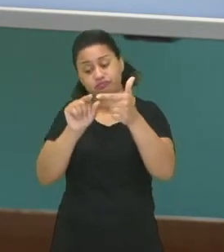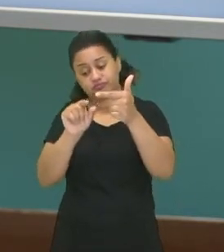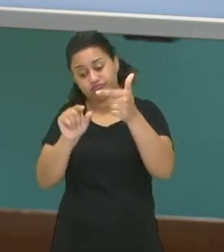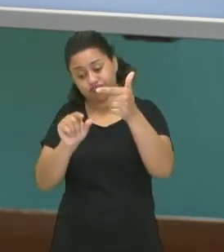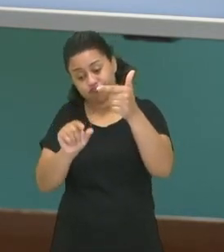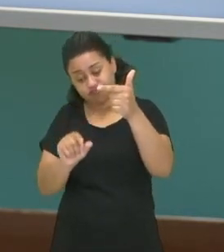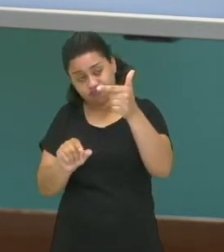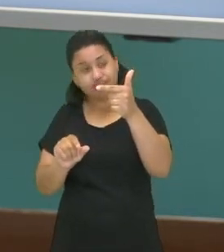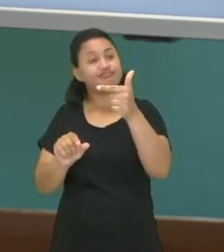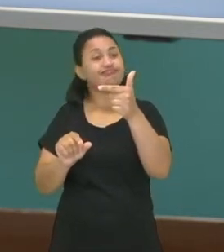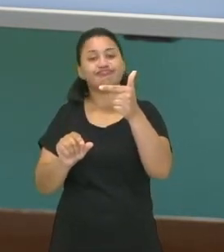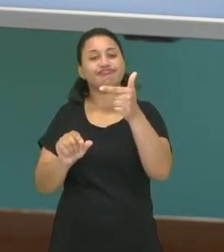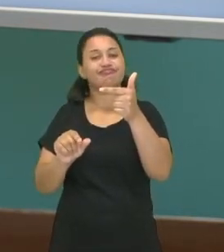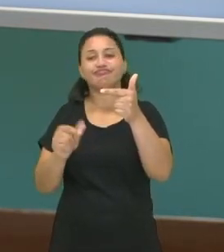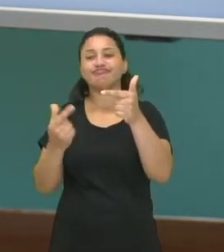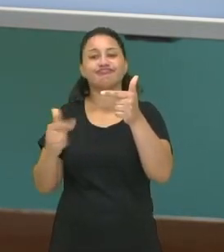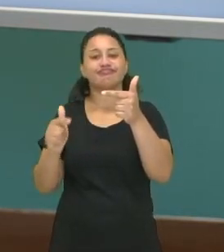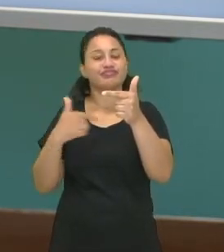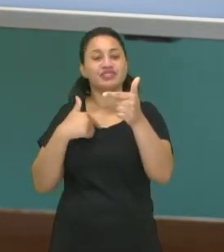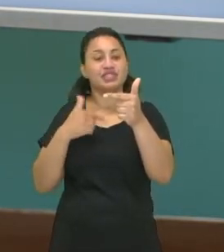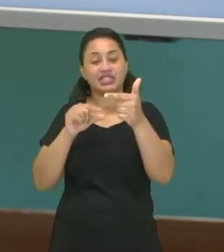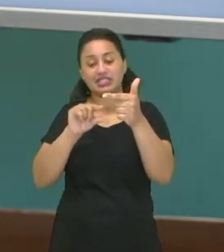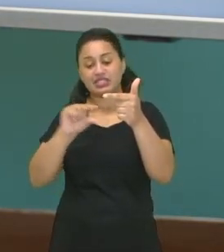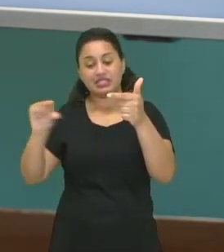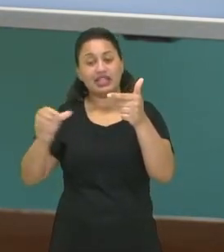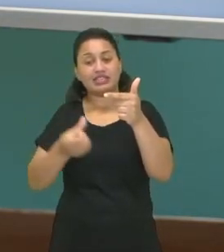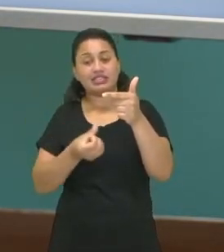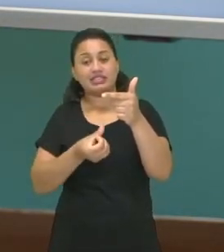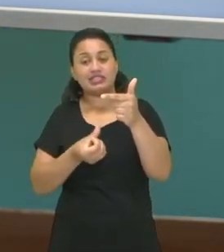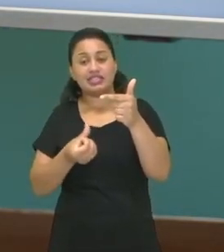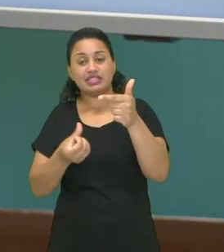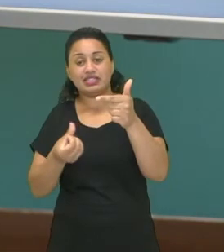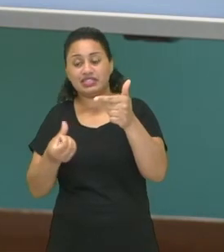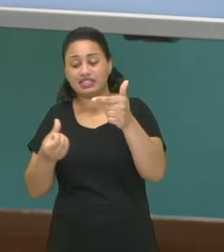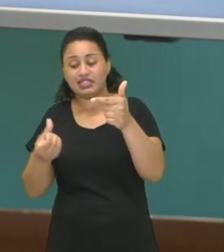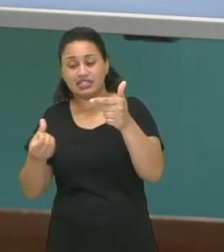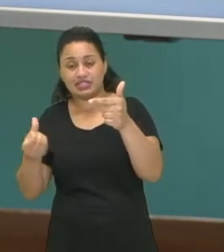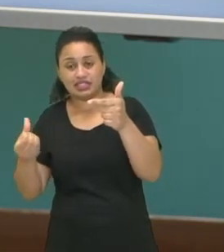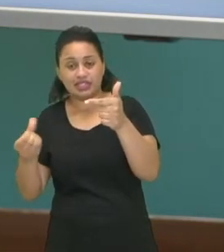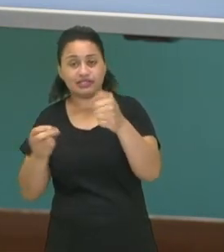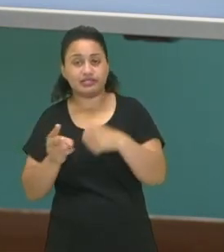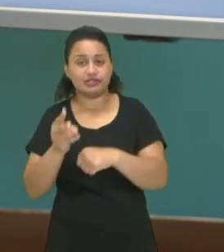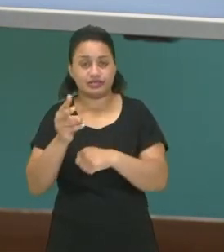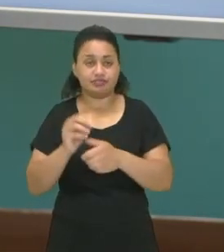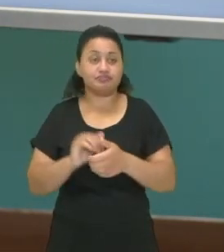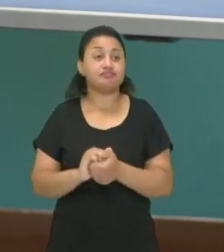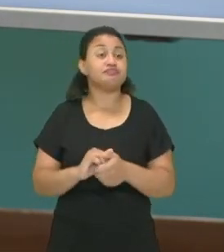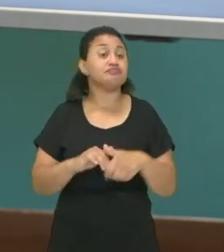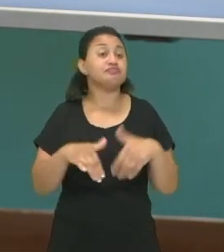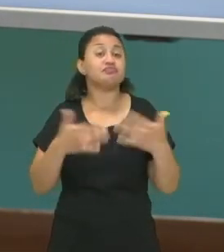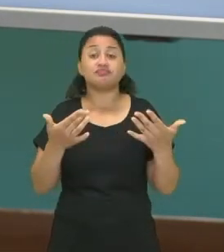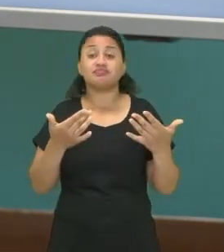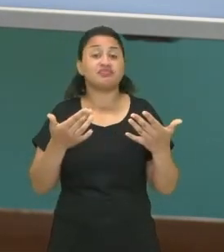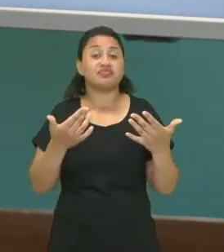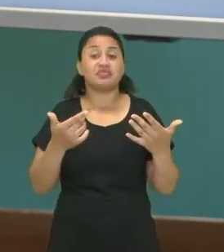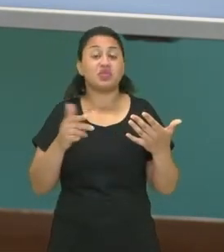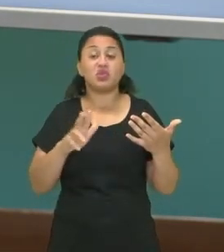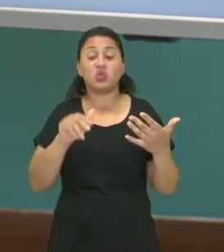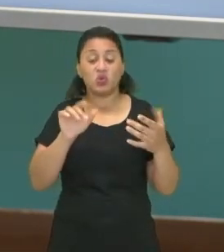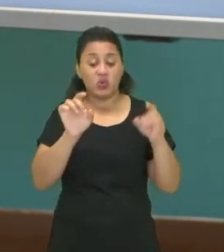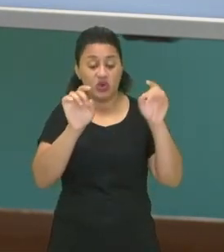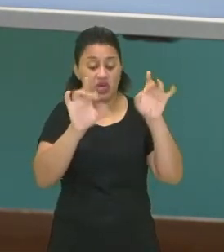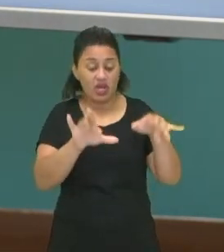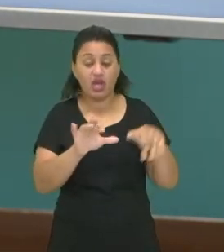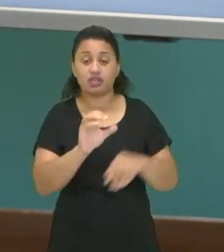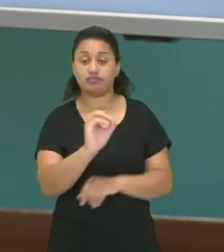obtemos ali, ó, indefinidamente o algoritmo 6, né? Então, vai ser, né, sempre repetindo 6 no quociente e nunca teremos o resto igual